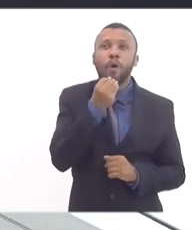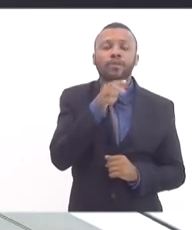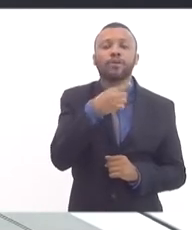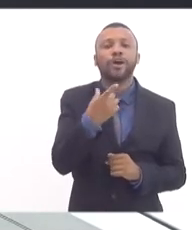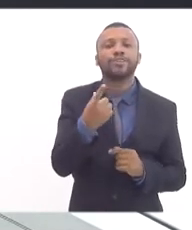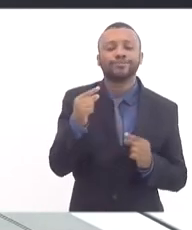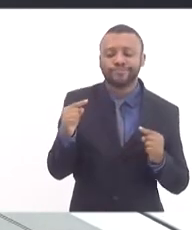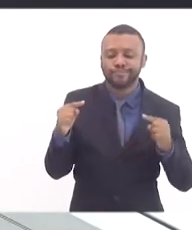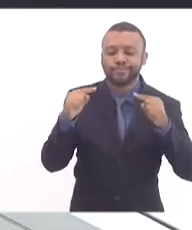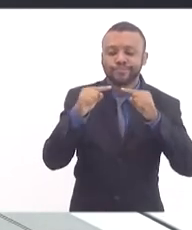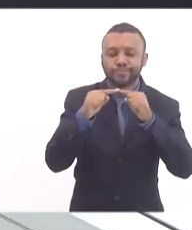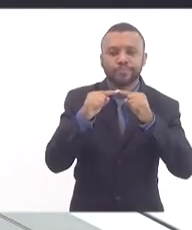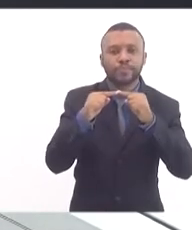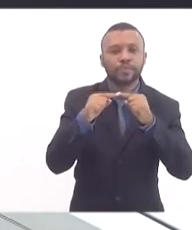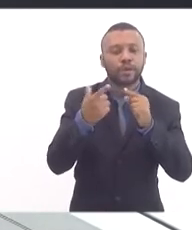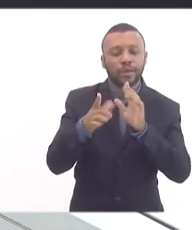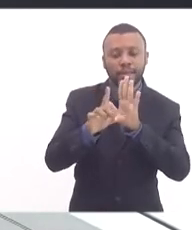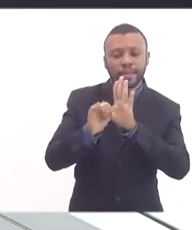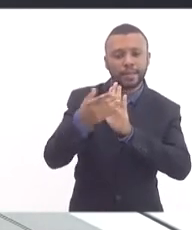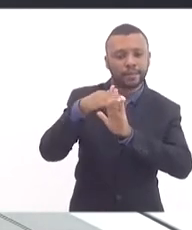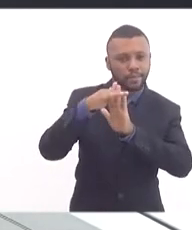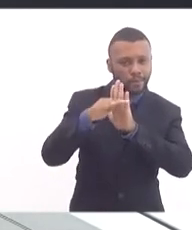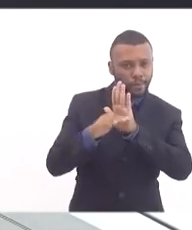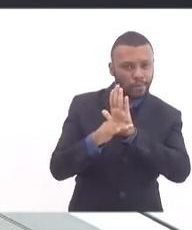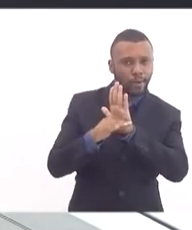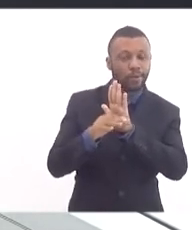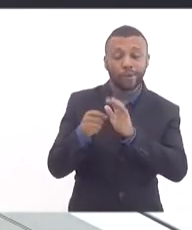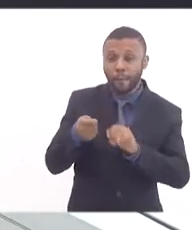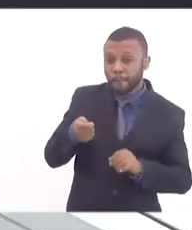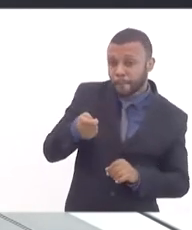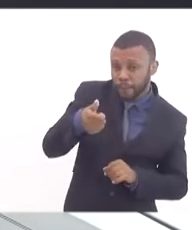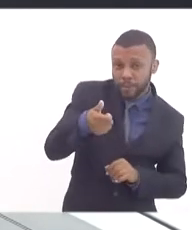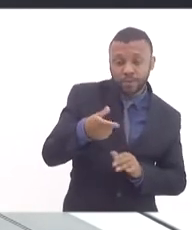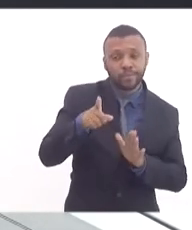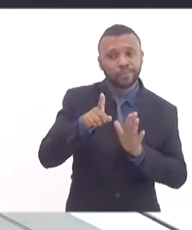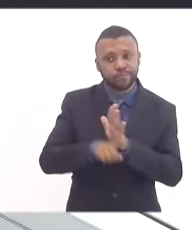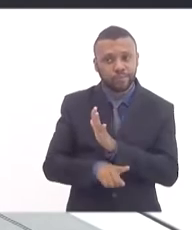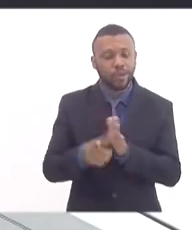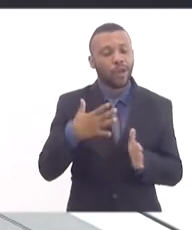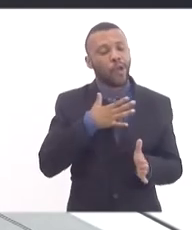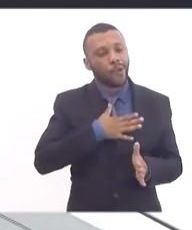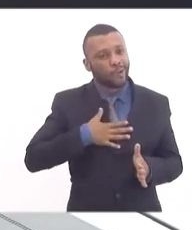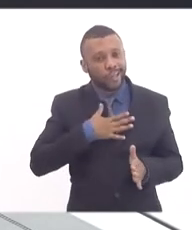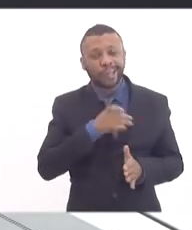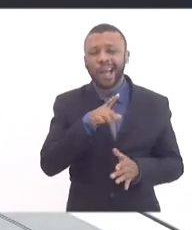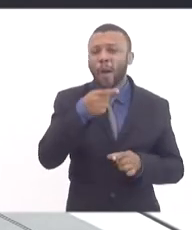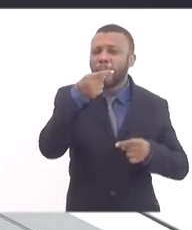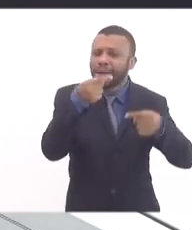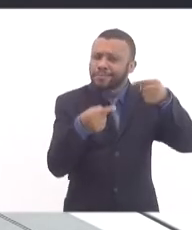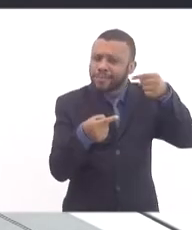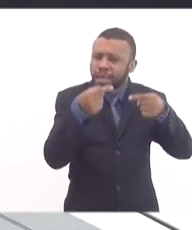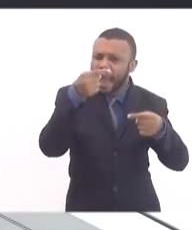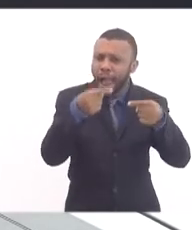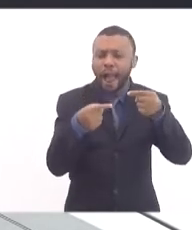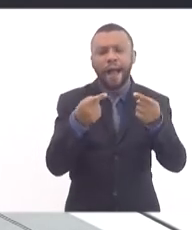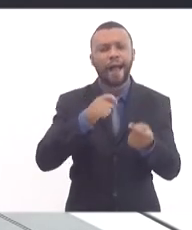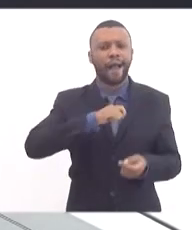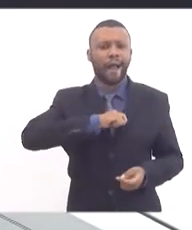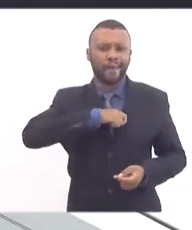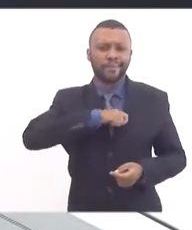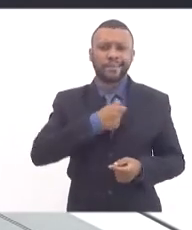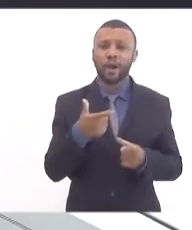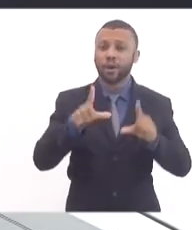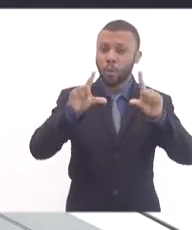né os benefícios fiscais como a gente bem sabe é hoje a gente vive gostei né uma guerra fiscal mitigada mas